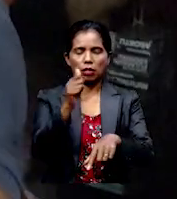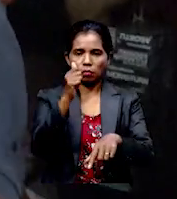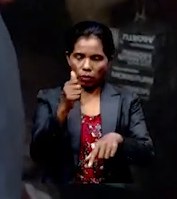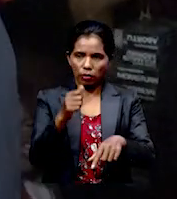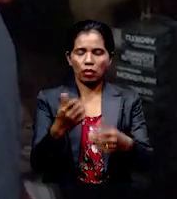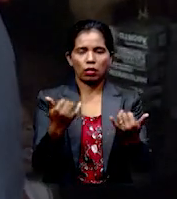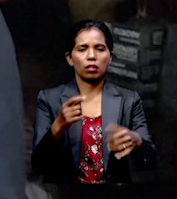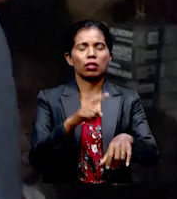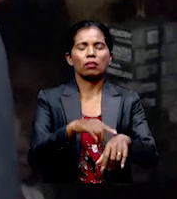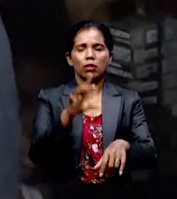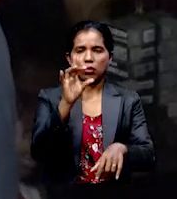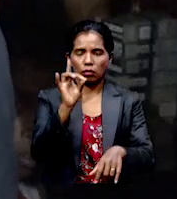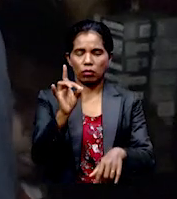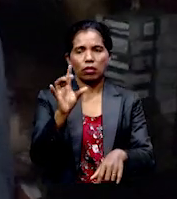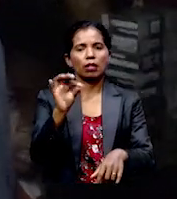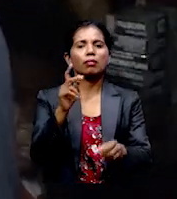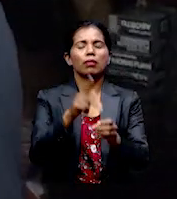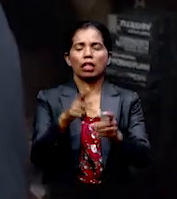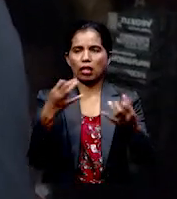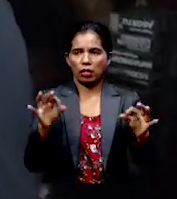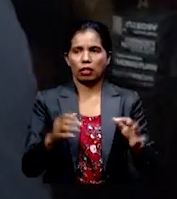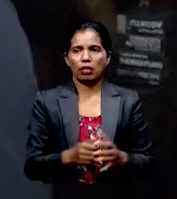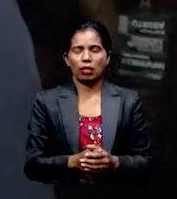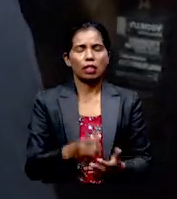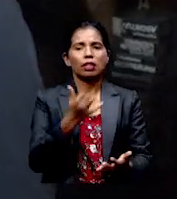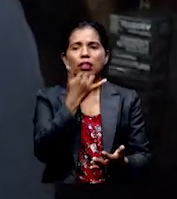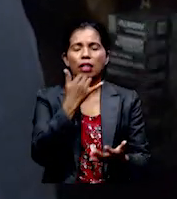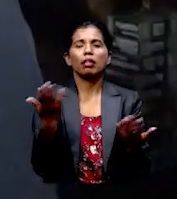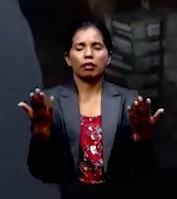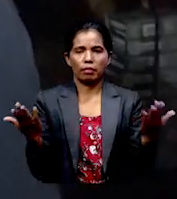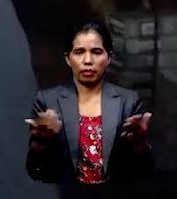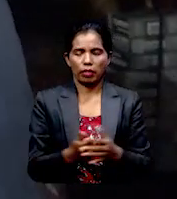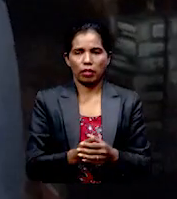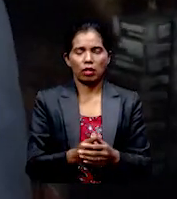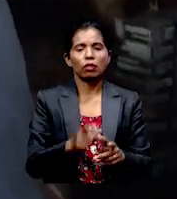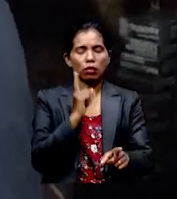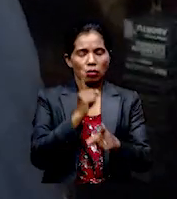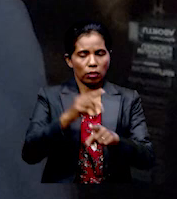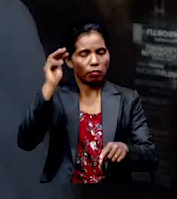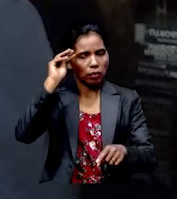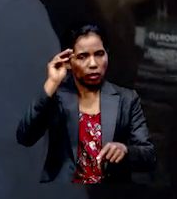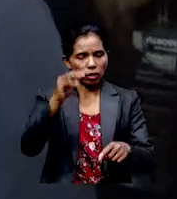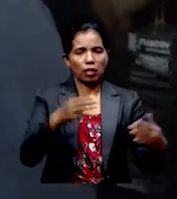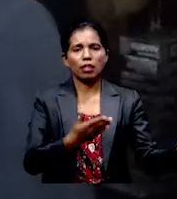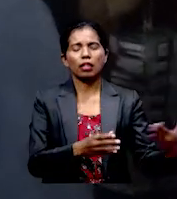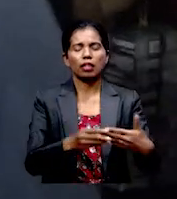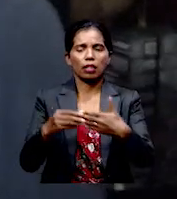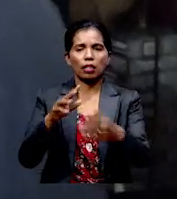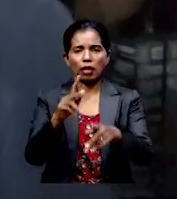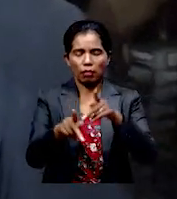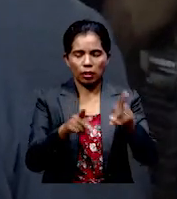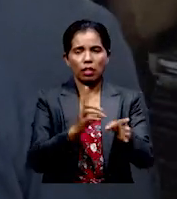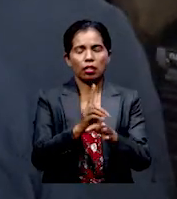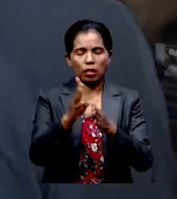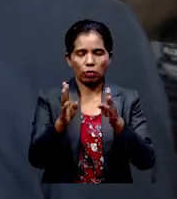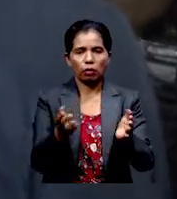to tukitu dan palimina la ia ne be pailans ne be lolos ne ministro ide competente ne orienta ni ne ema sema ka director ba tama conta